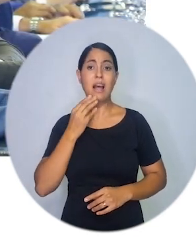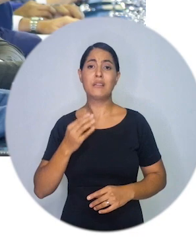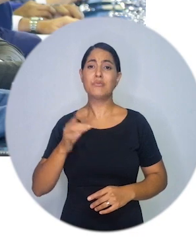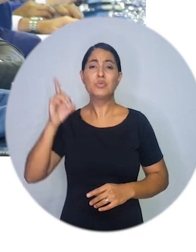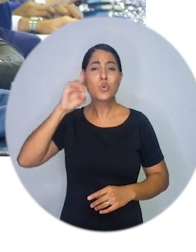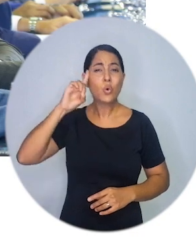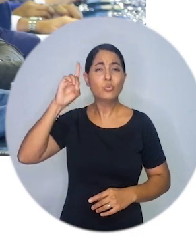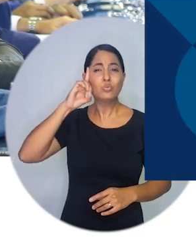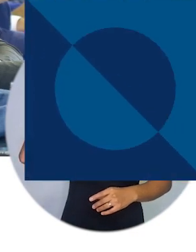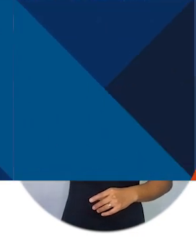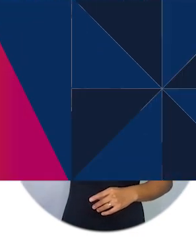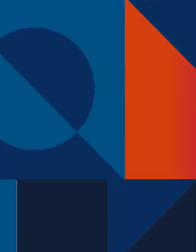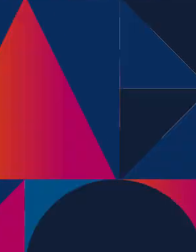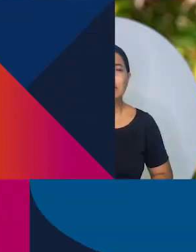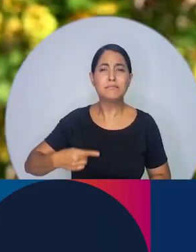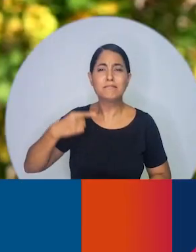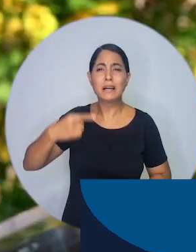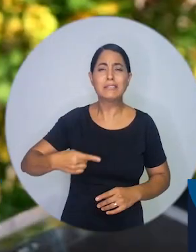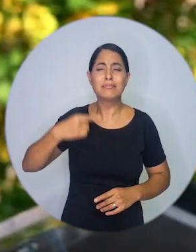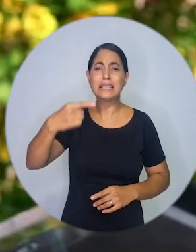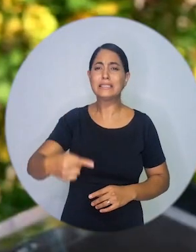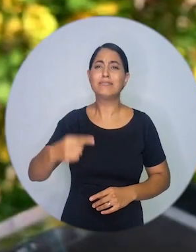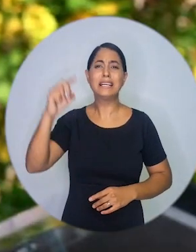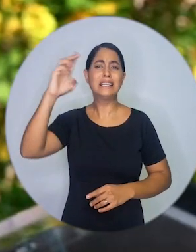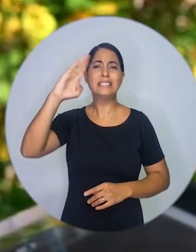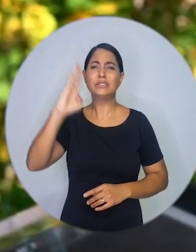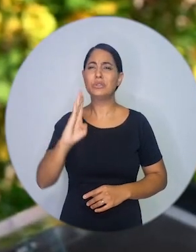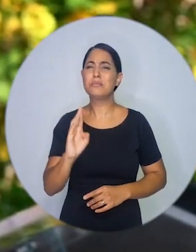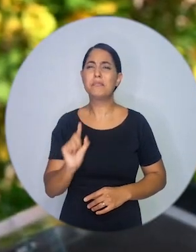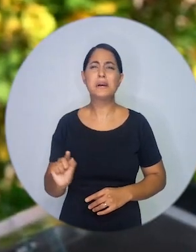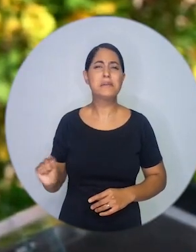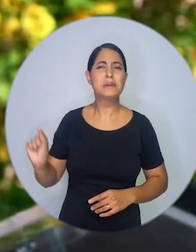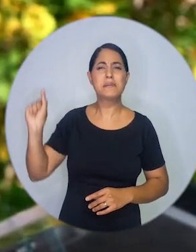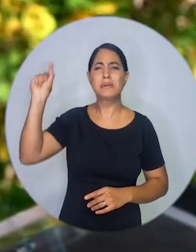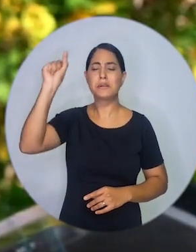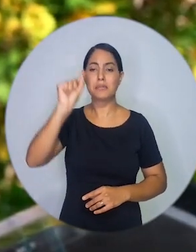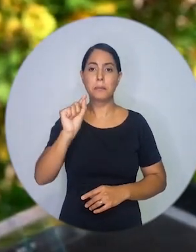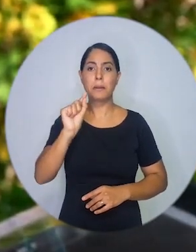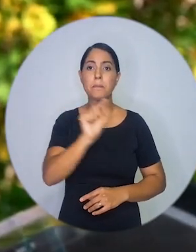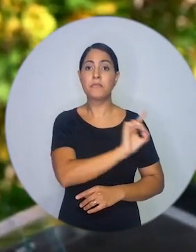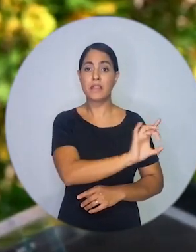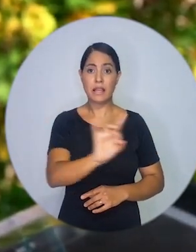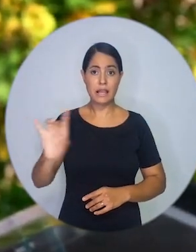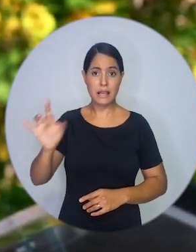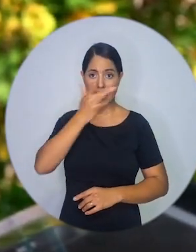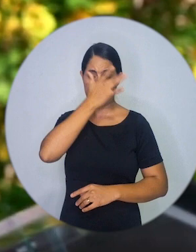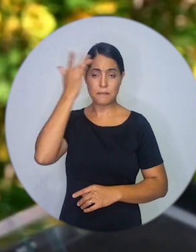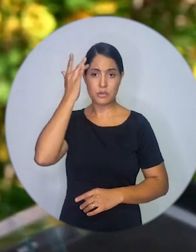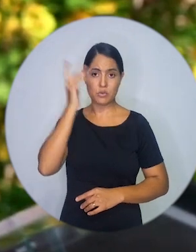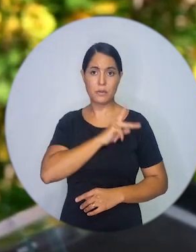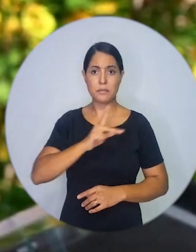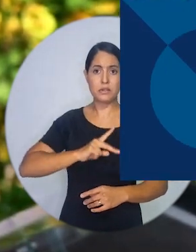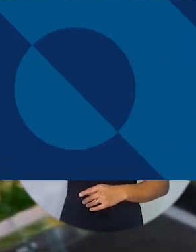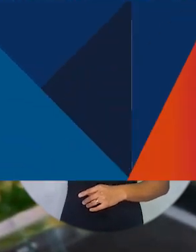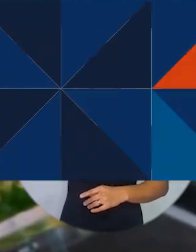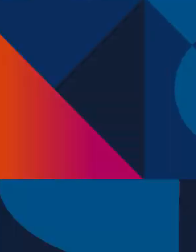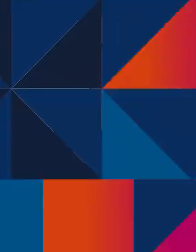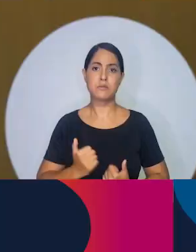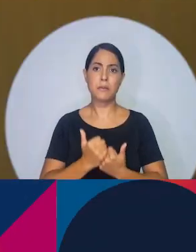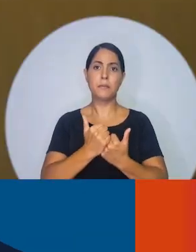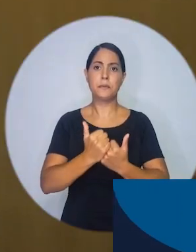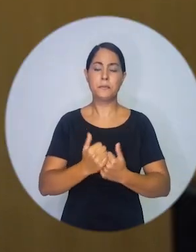fazer diariamente, Brasil afora, contando com o apoio irrestrito de cada presidente de seccional nesse